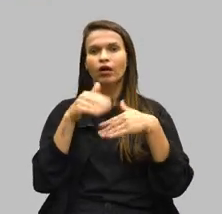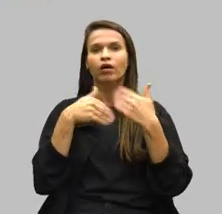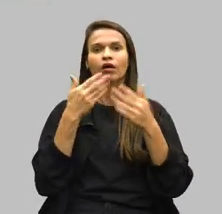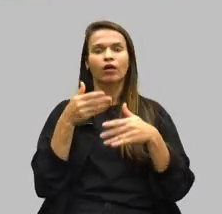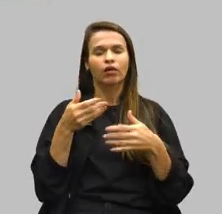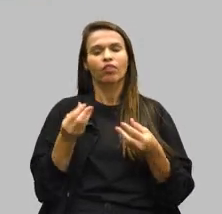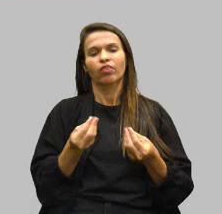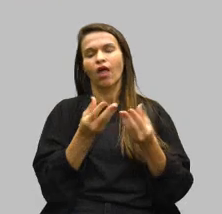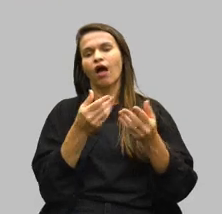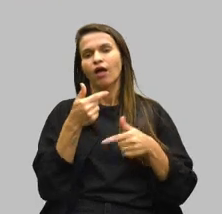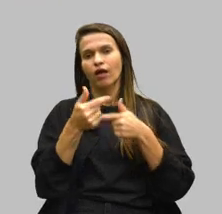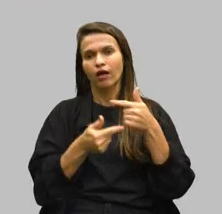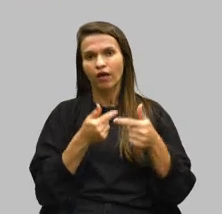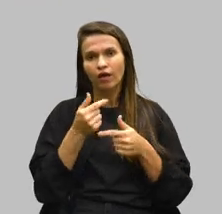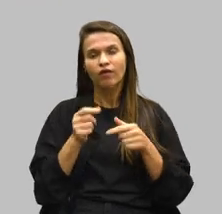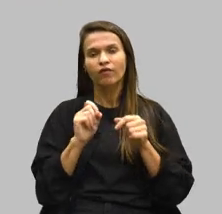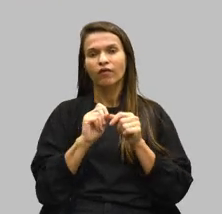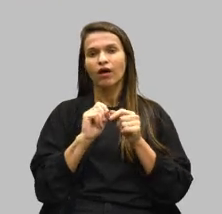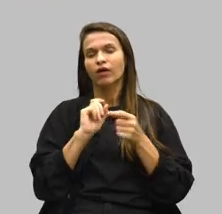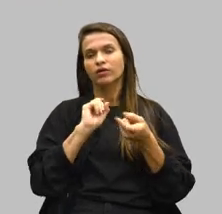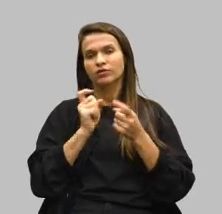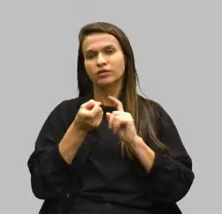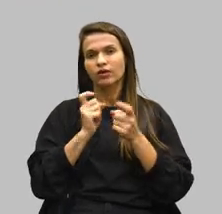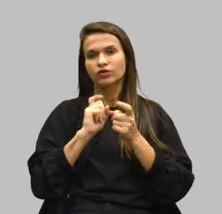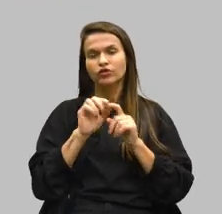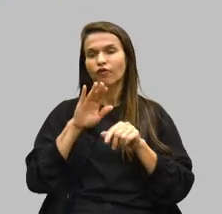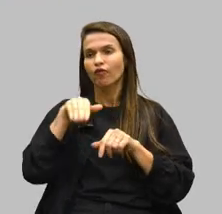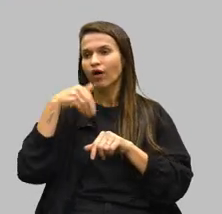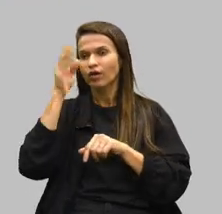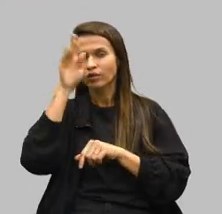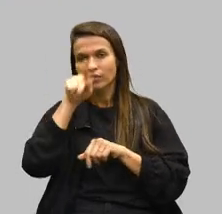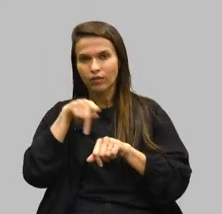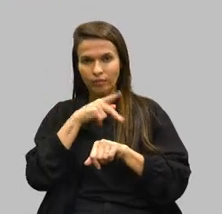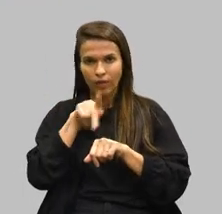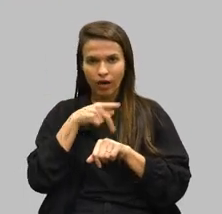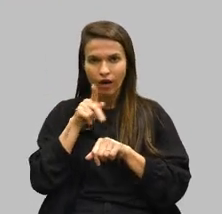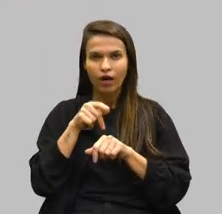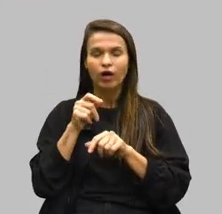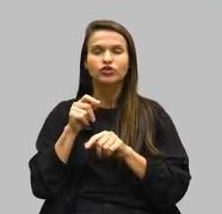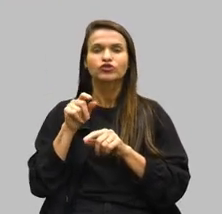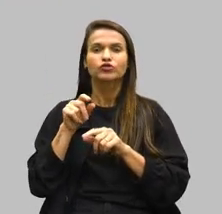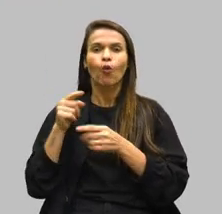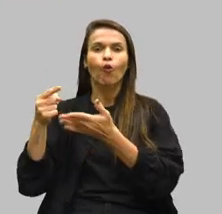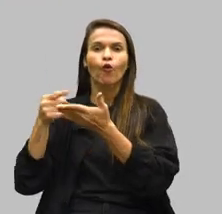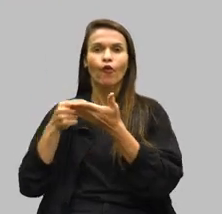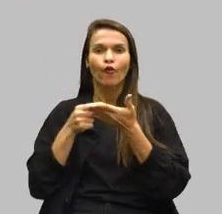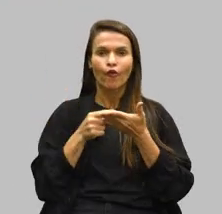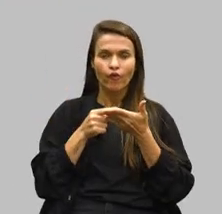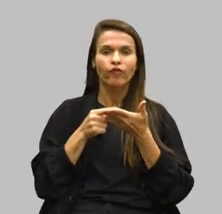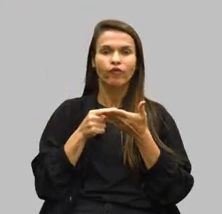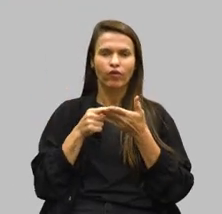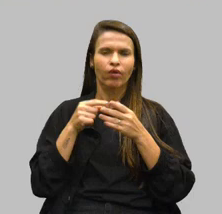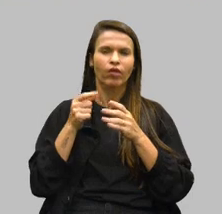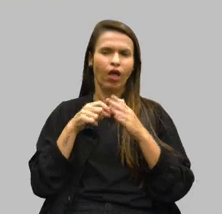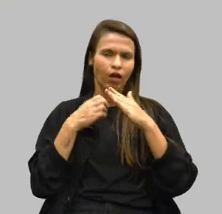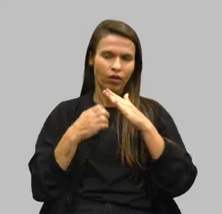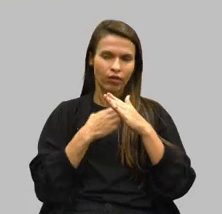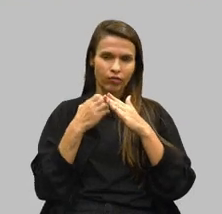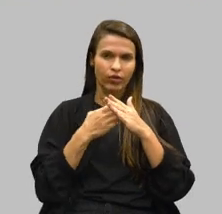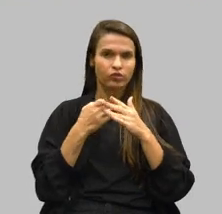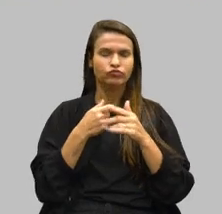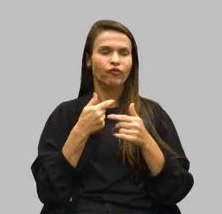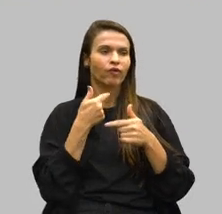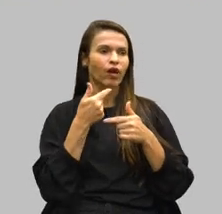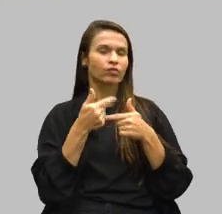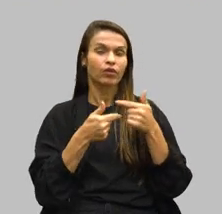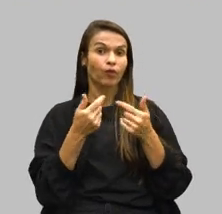emprego faz a audiência fora do país traz o investidor investidor abre o emprego É lógico Não tô falando do emprego qualificado não